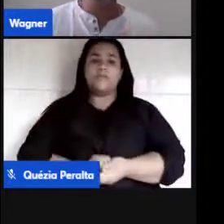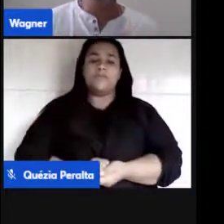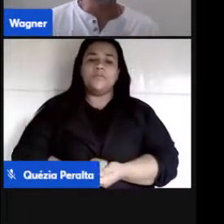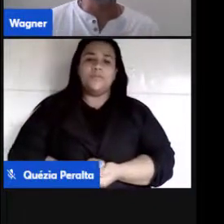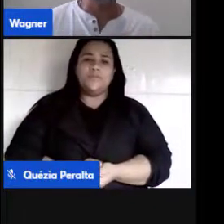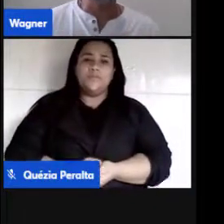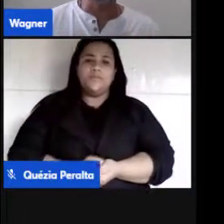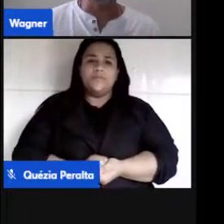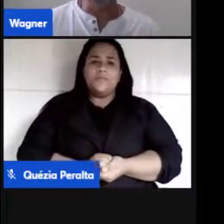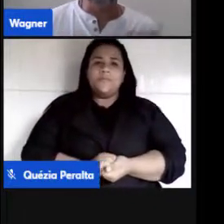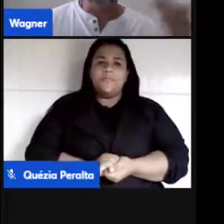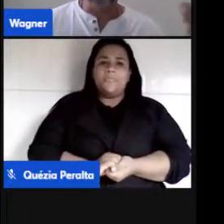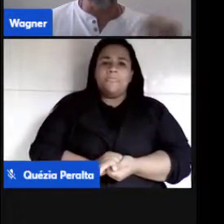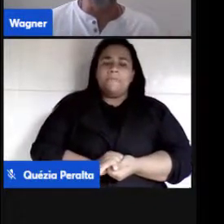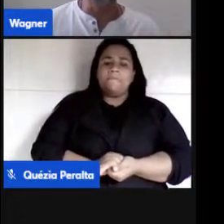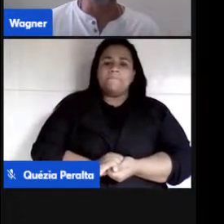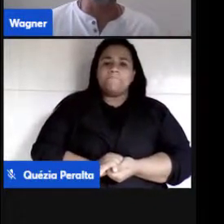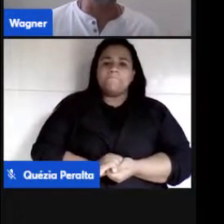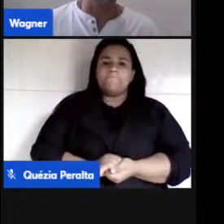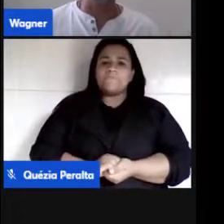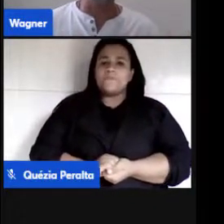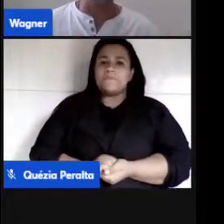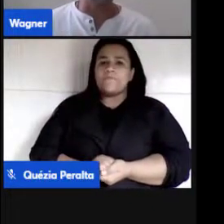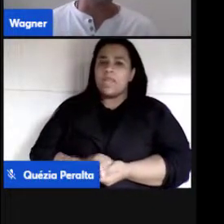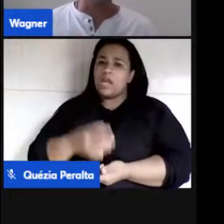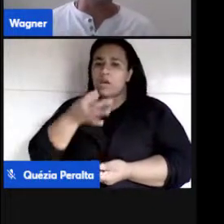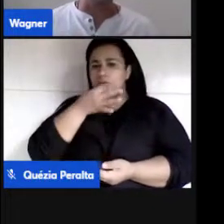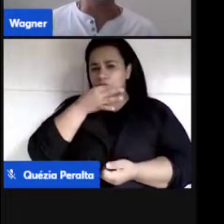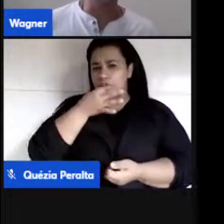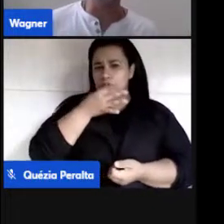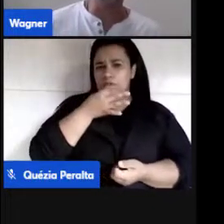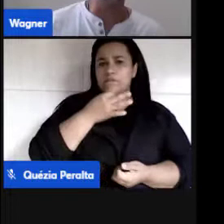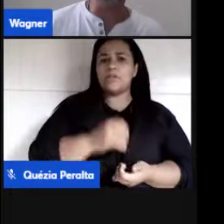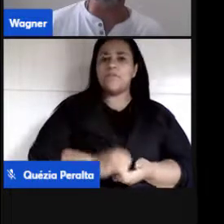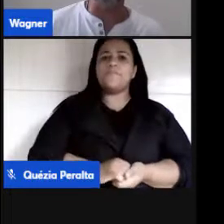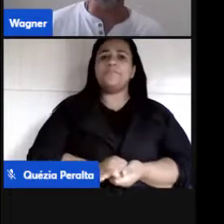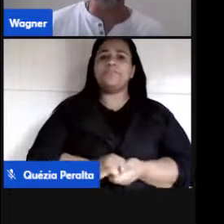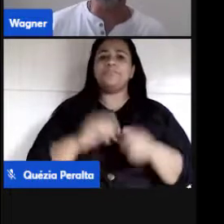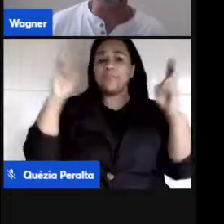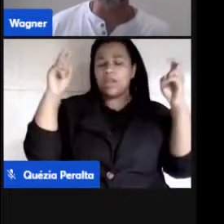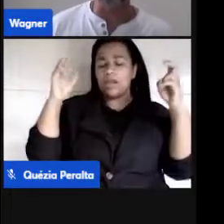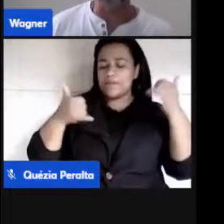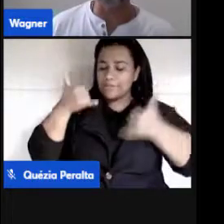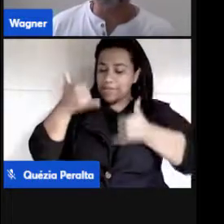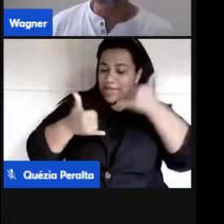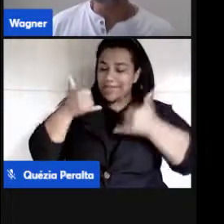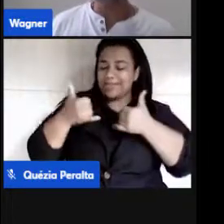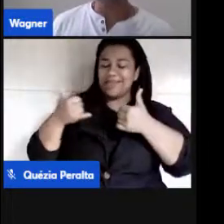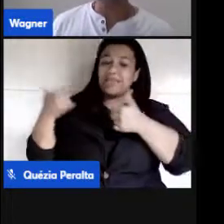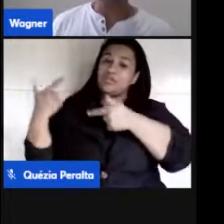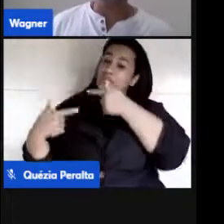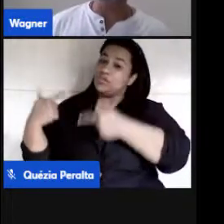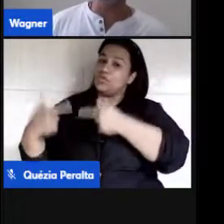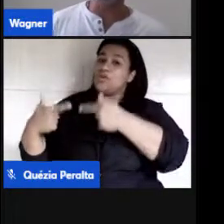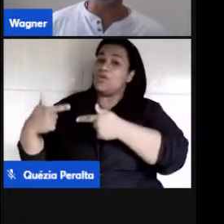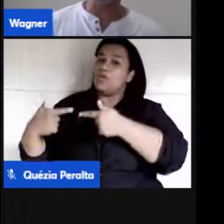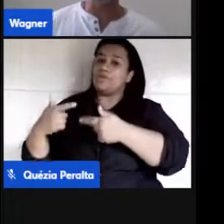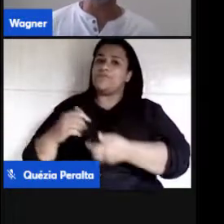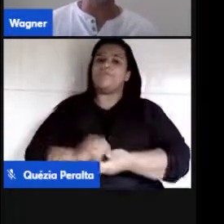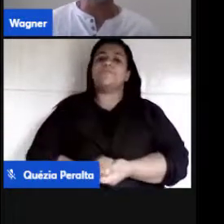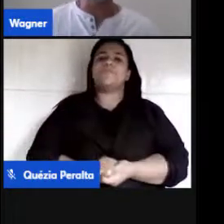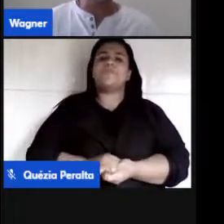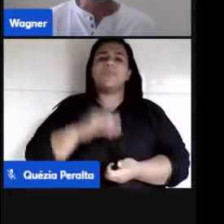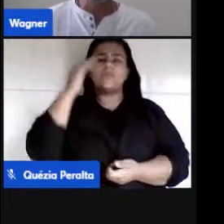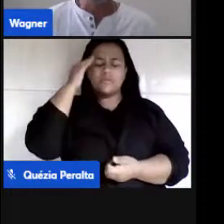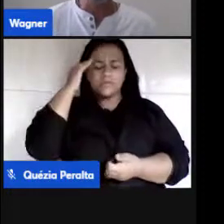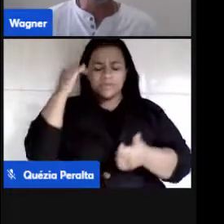Aqui nós abordamos, né, como duas sugestões anteriores, do tema brincadeiras e jogos. E nós sabemos que as brincadeiras e jogos